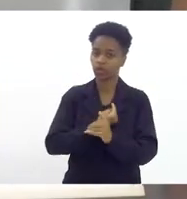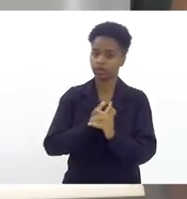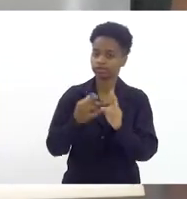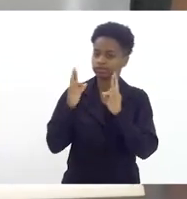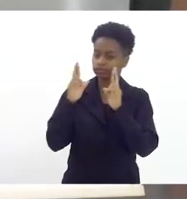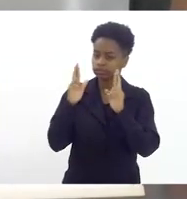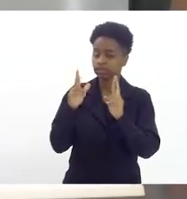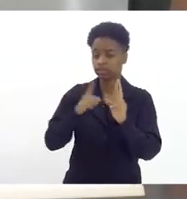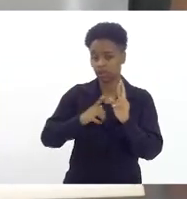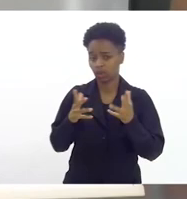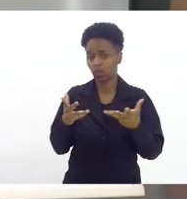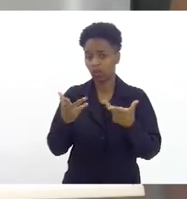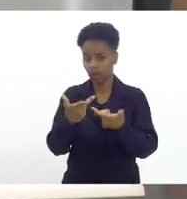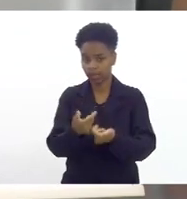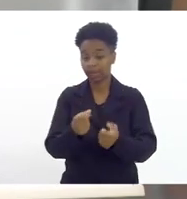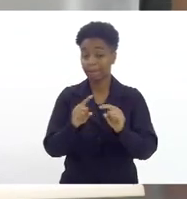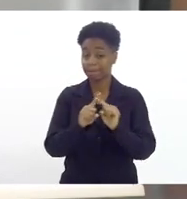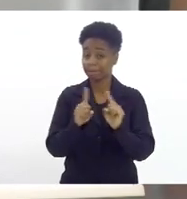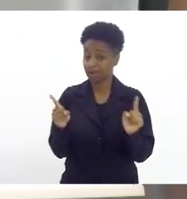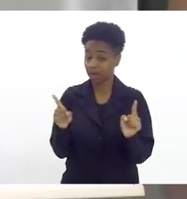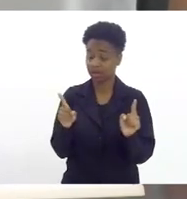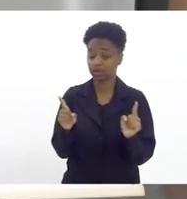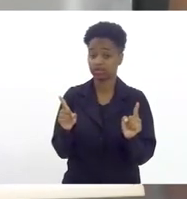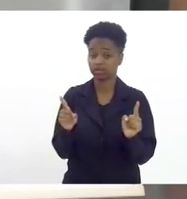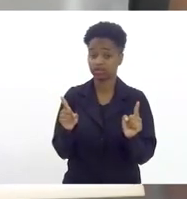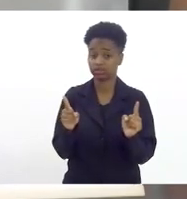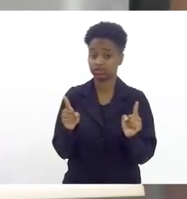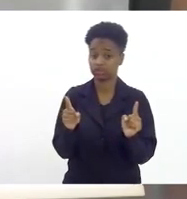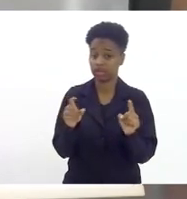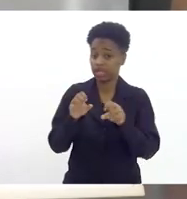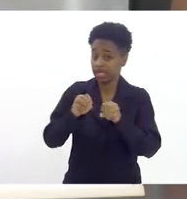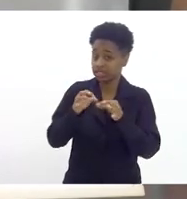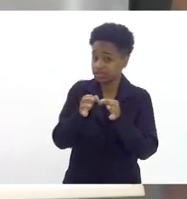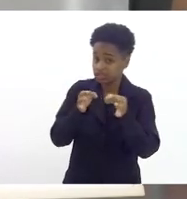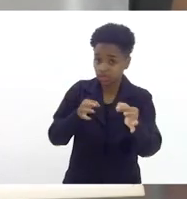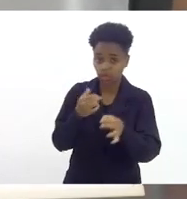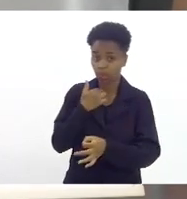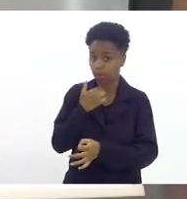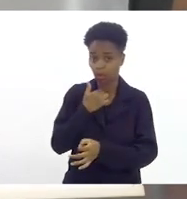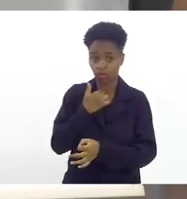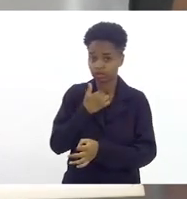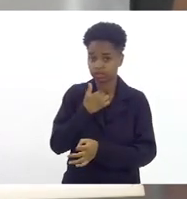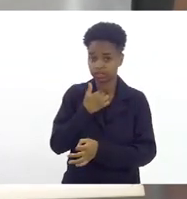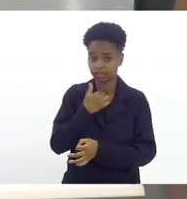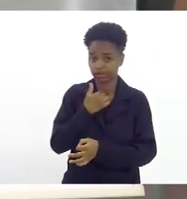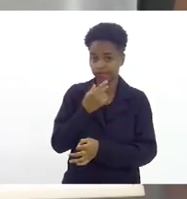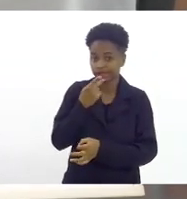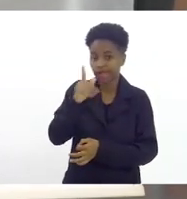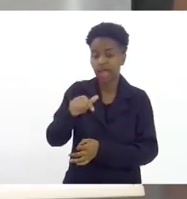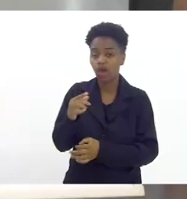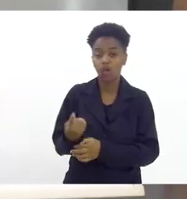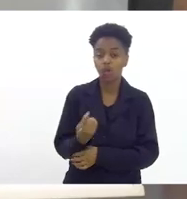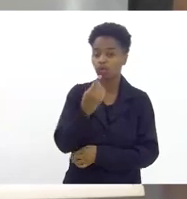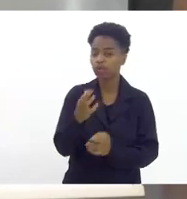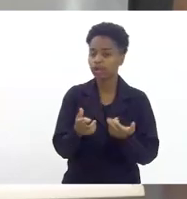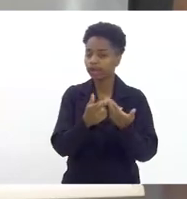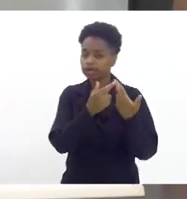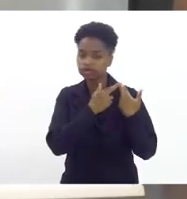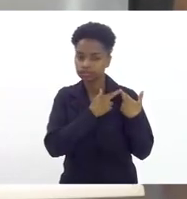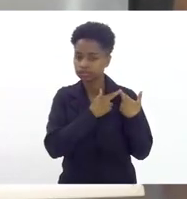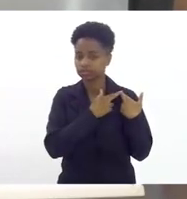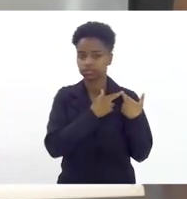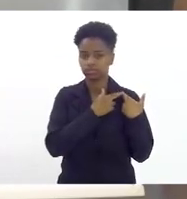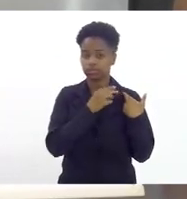tenha muita qualidade mais um ensino EAD não pode ser um colocado como responsabilidade única exclusivamente